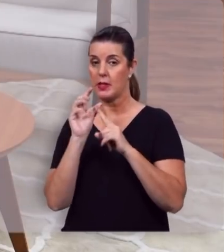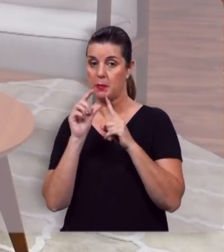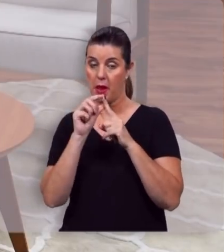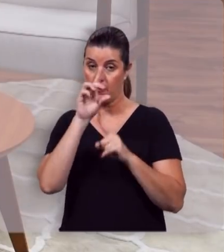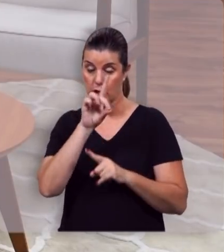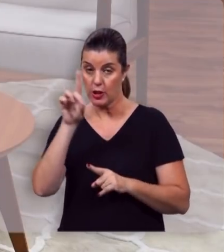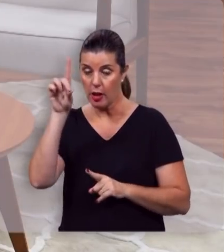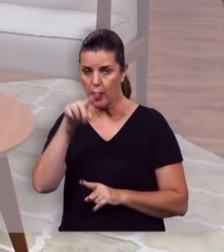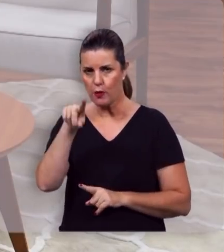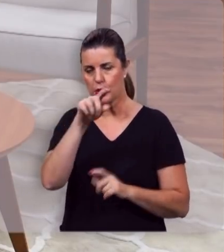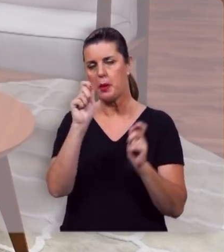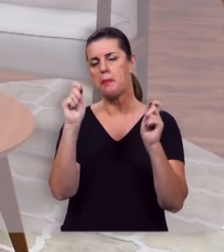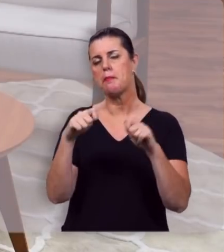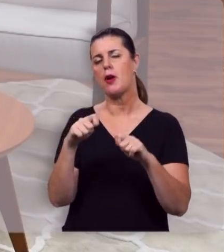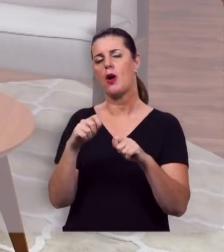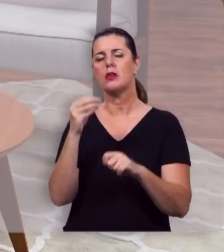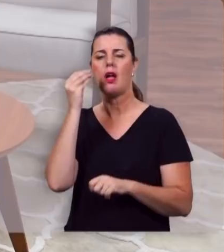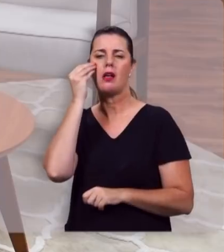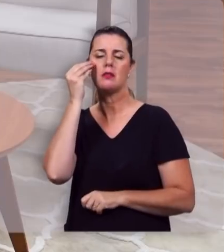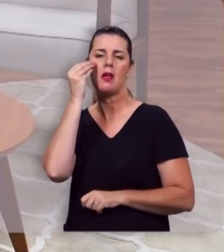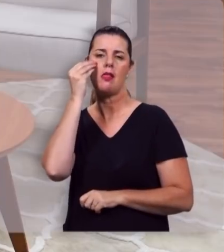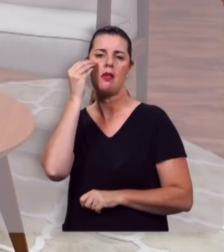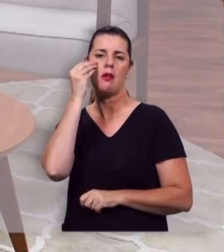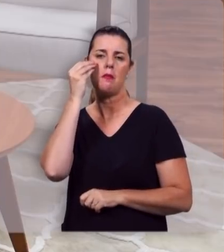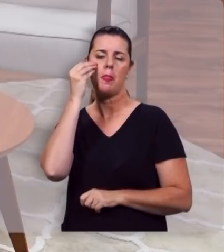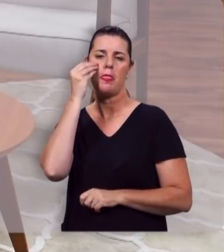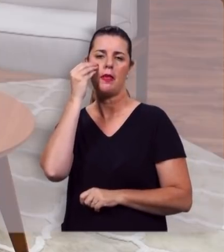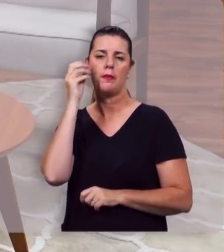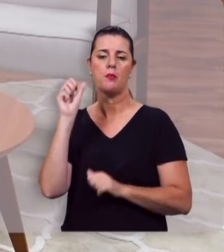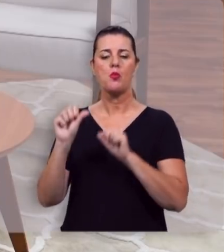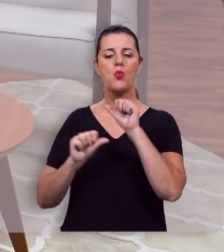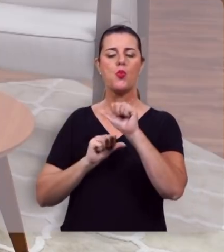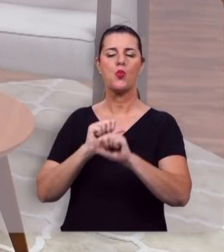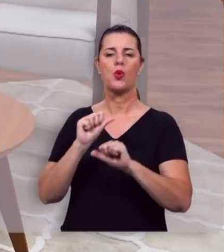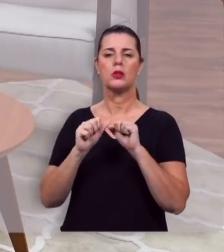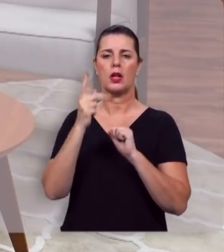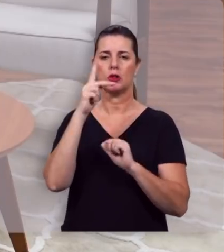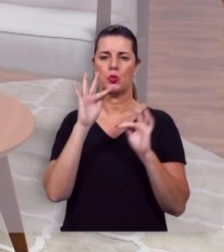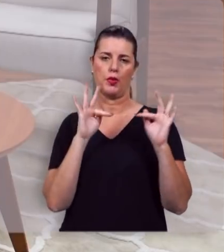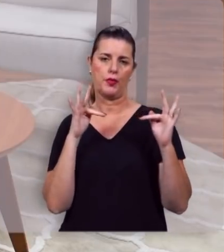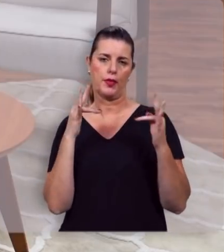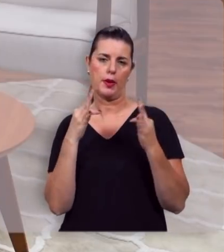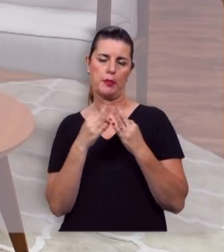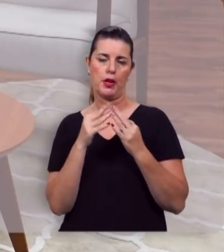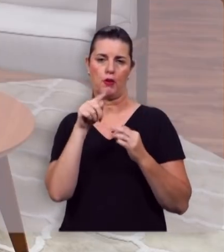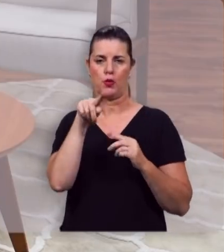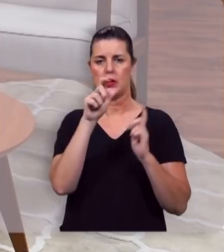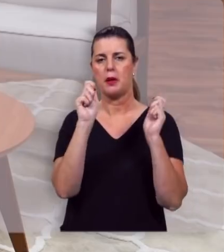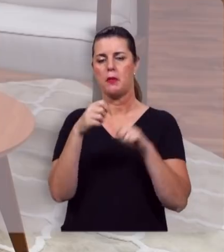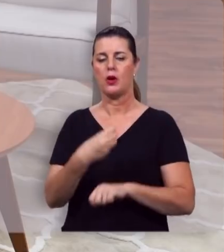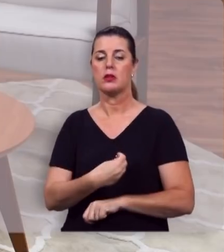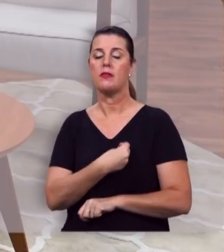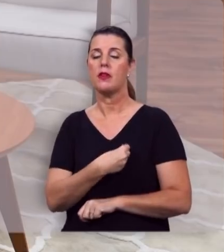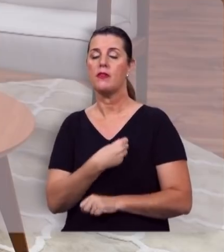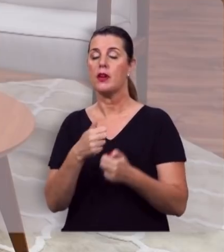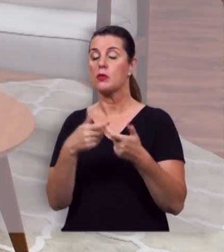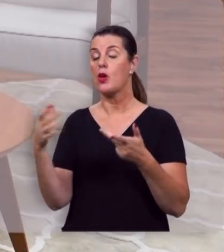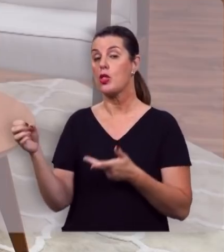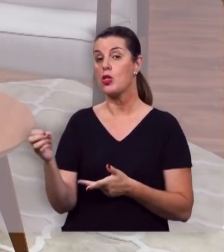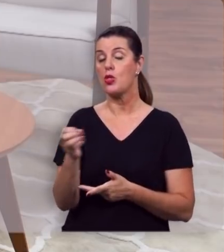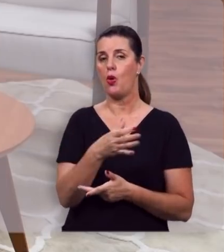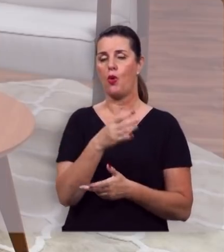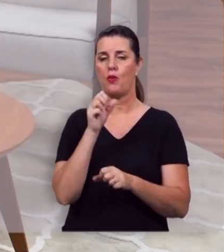de Deus você possa experimentar uma mudança na sua família, você possa viver algo